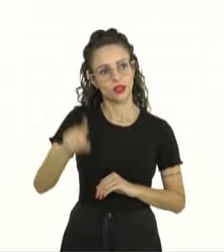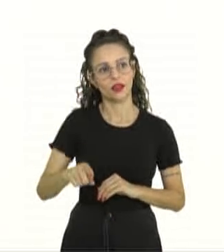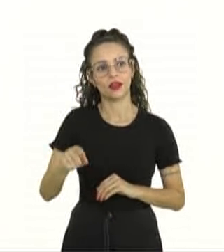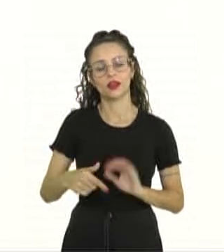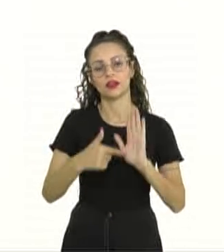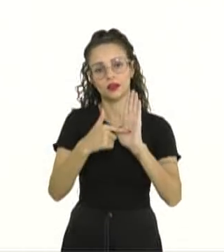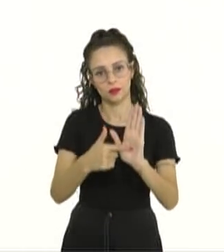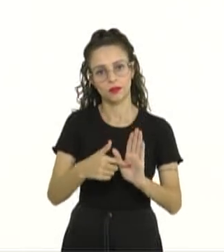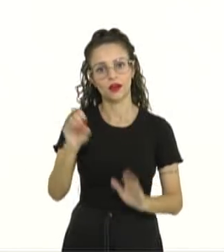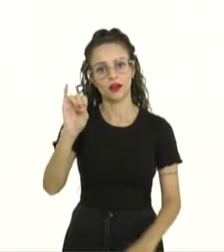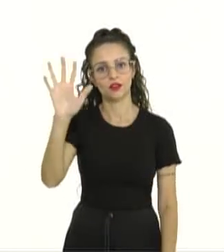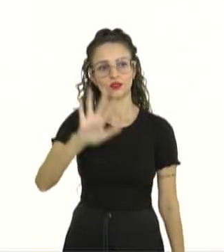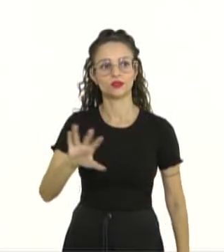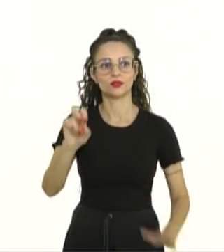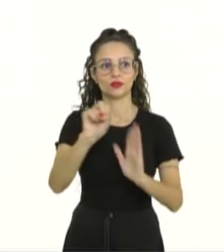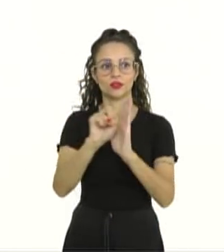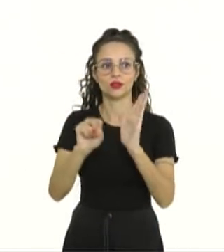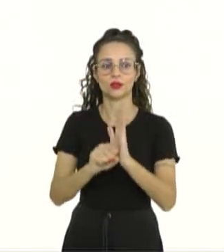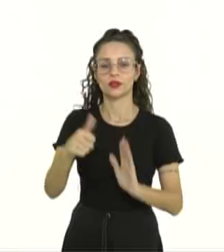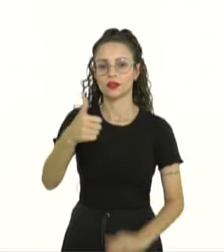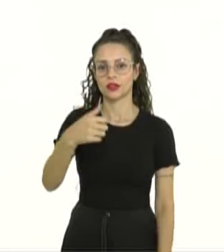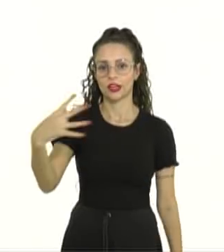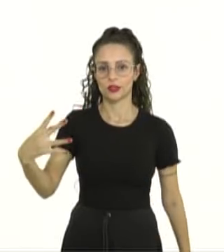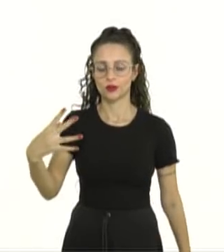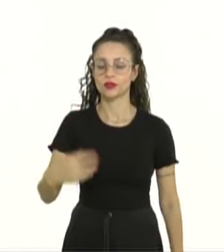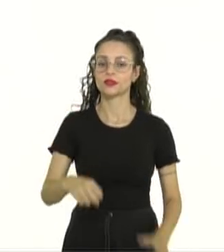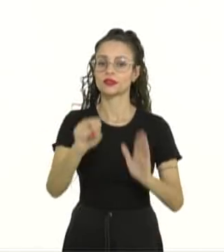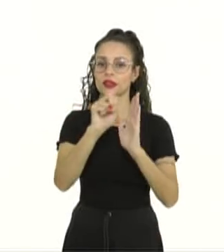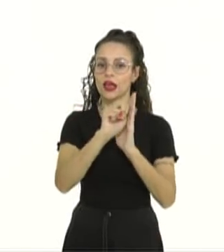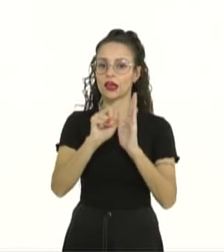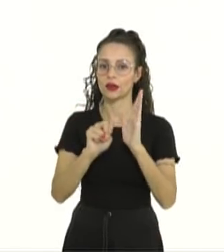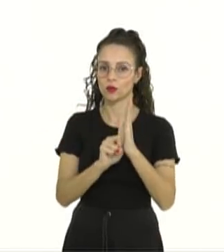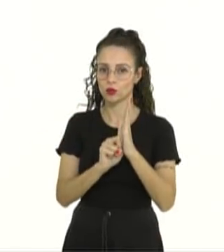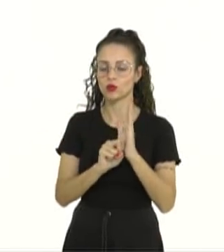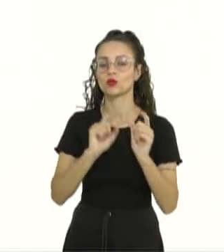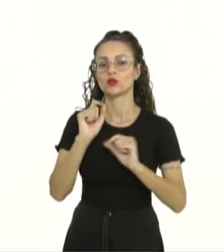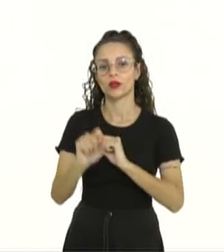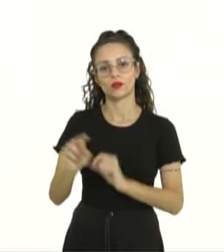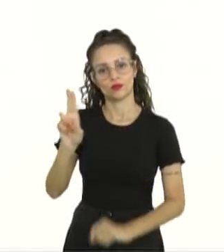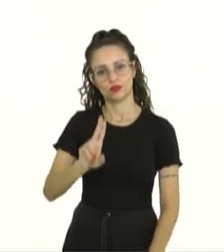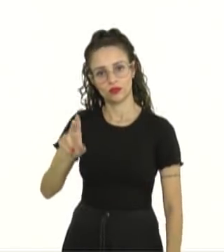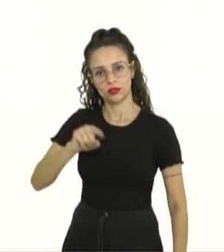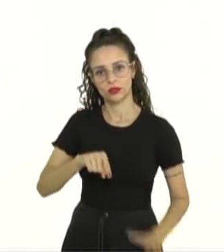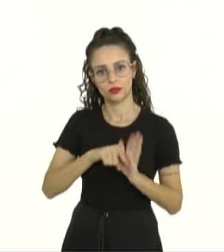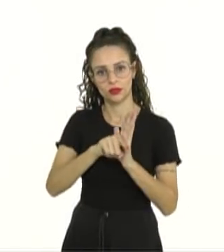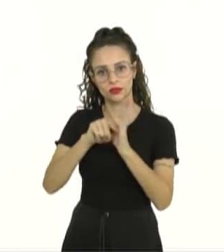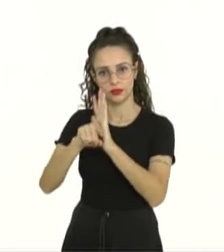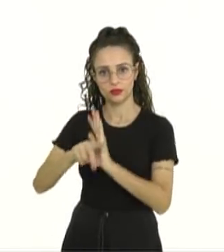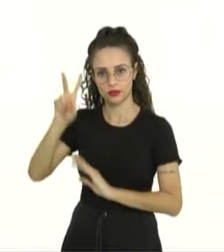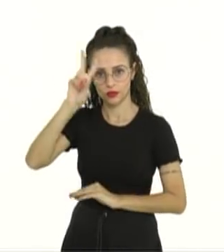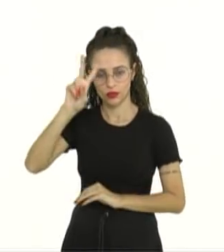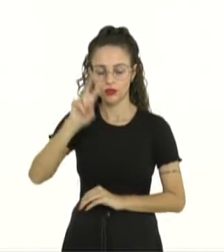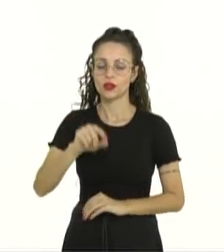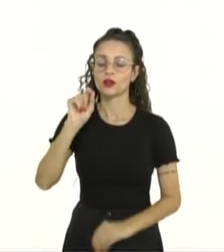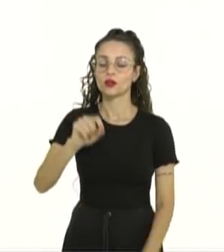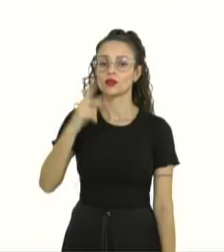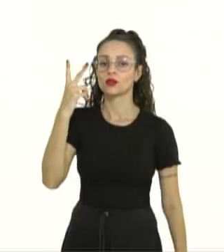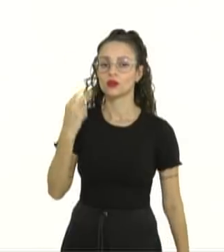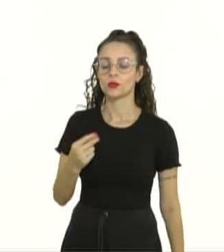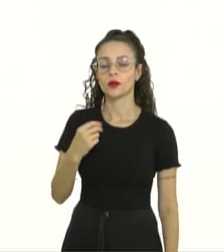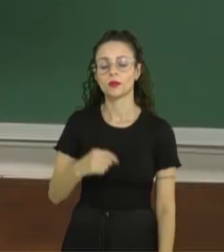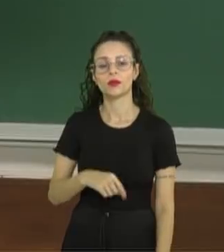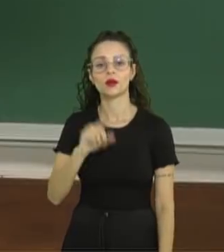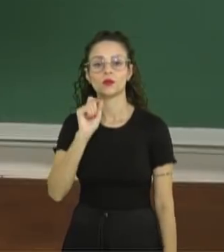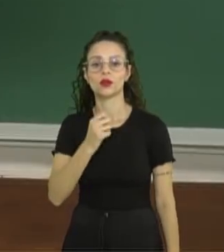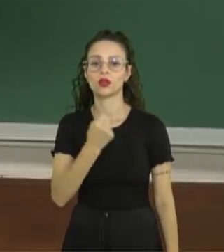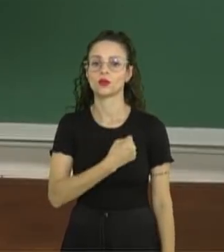século XIV, olha que legal. Séculos é a unidade de tempo utilizada pelos historiadores, geralmente algarismos romanos. Eu achava